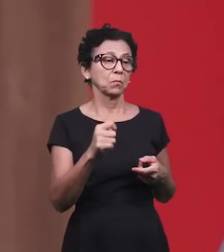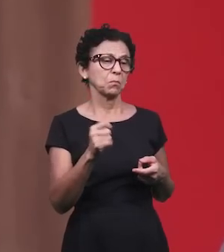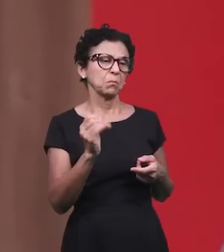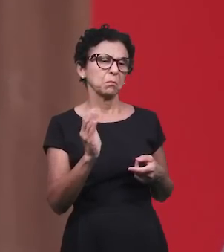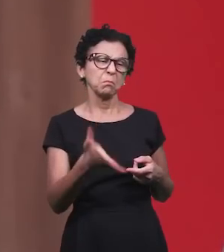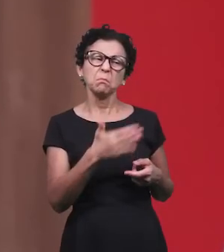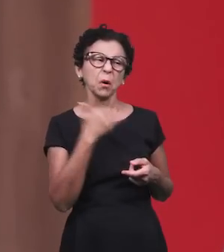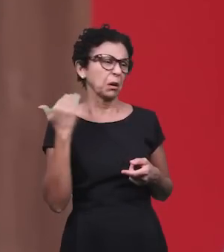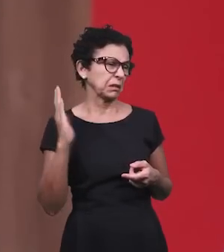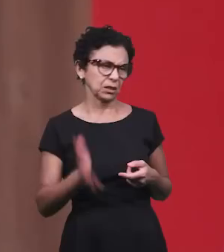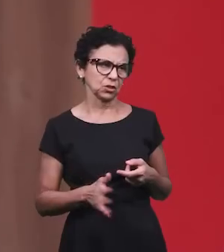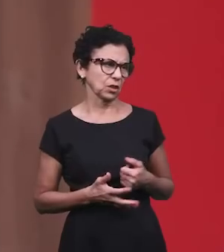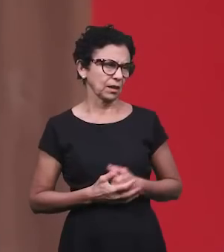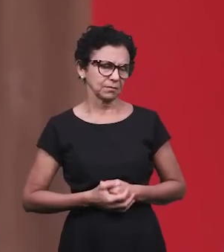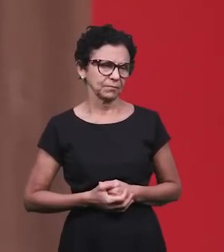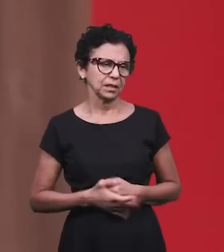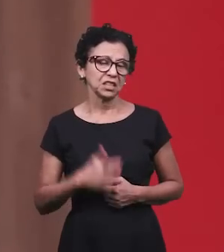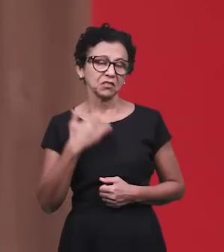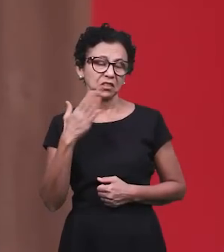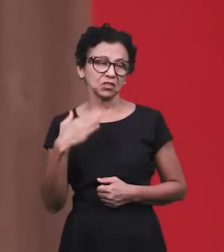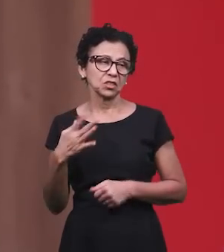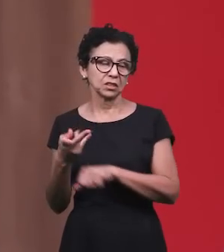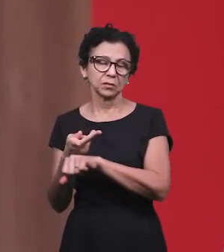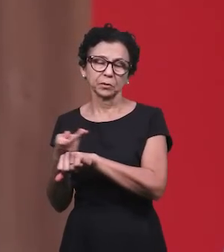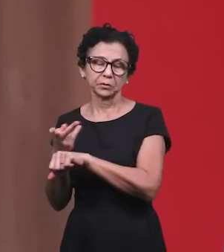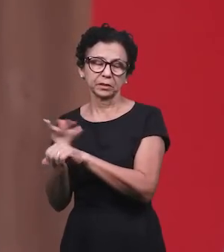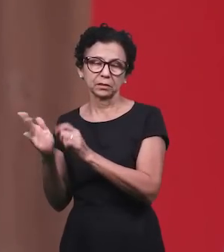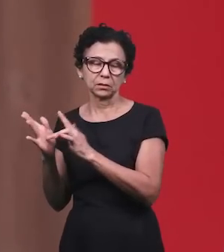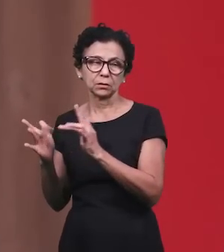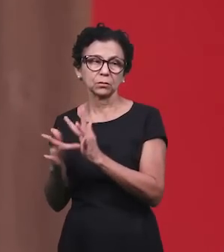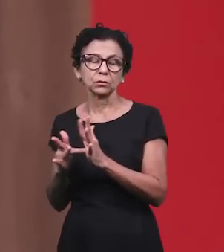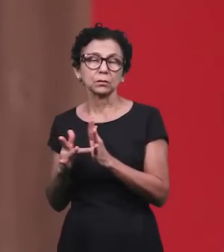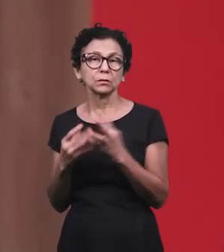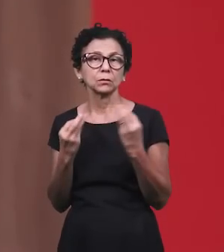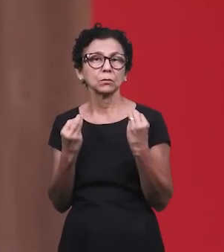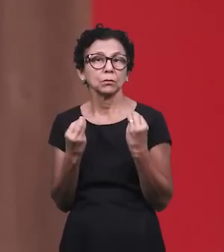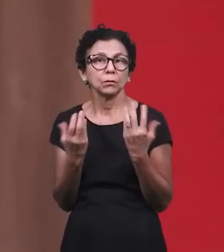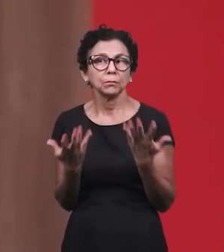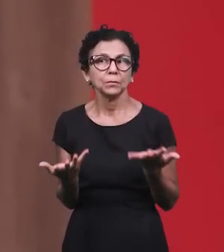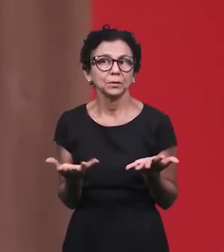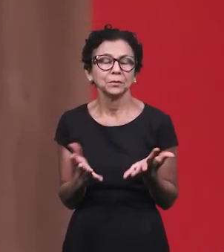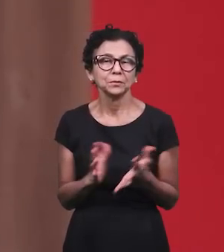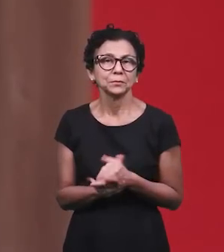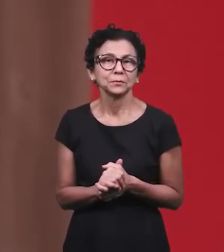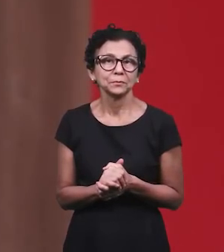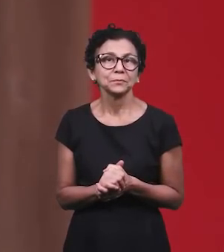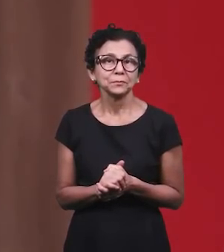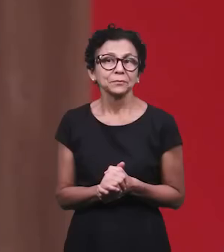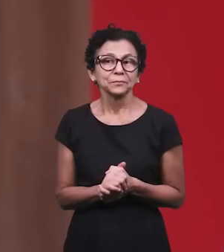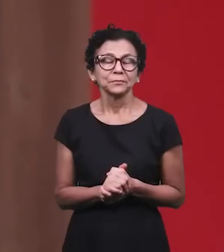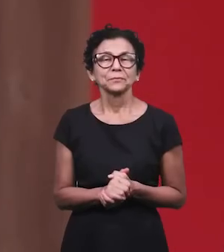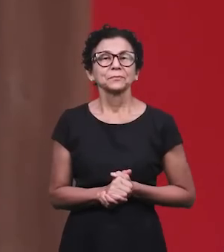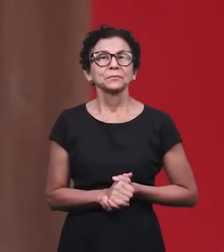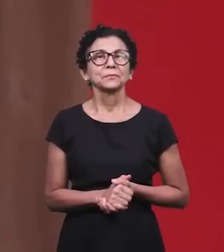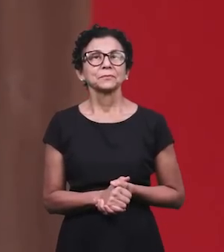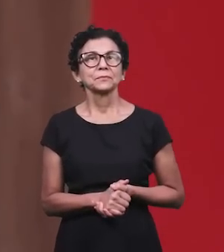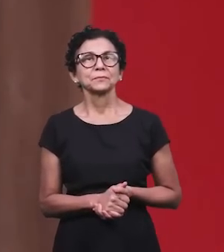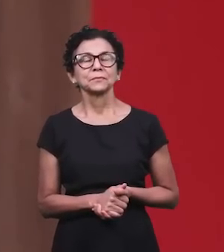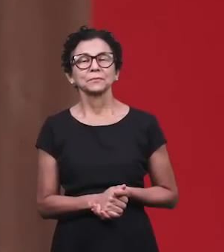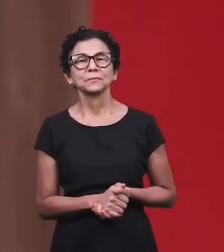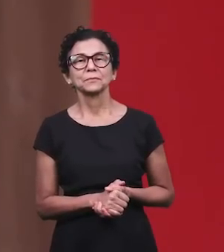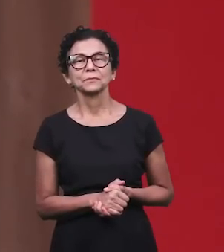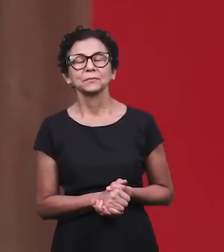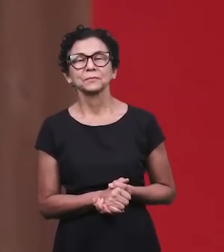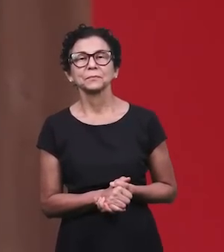mas foi de onde veio a palavra de desânimo. Diz assim, né? E chegando um da casa do príncipe, um da